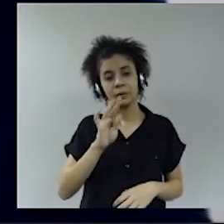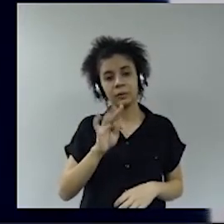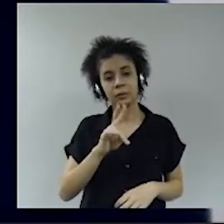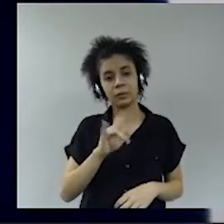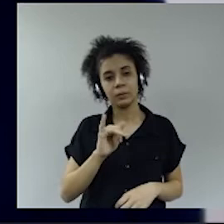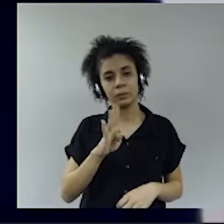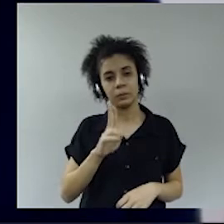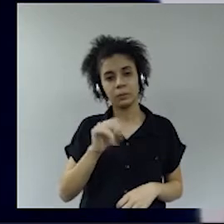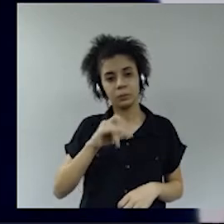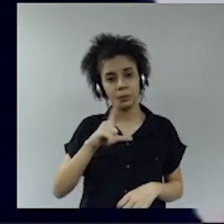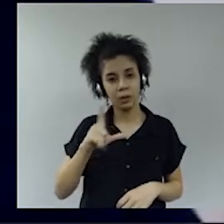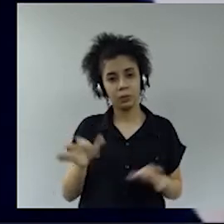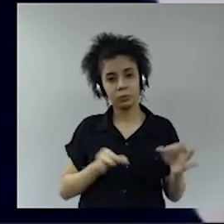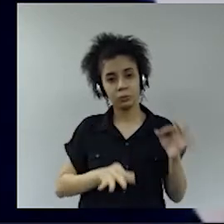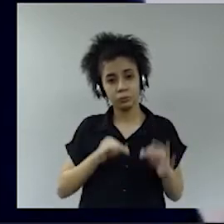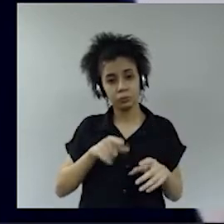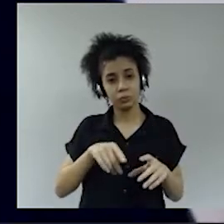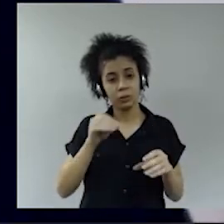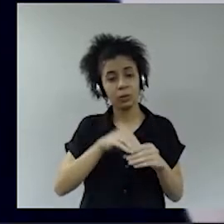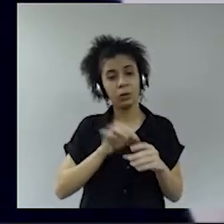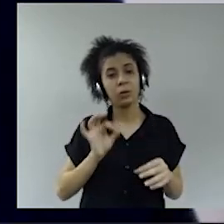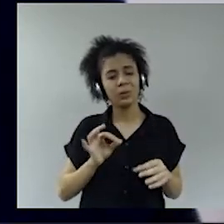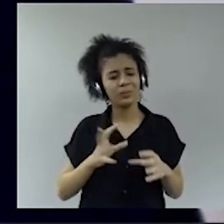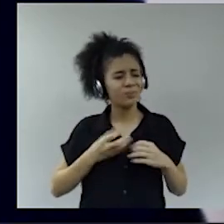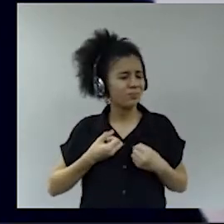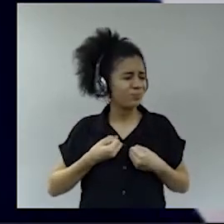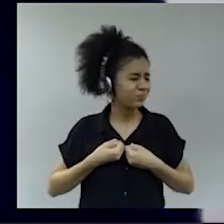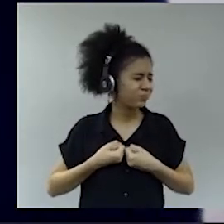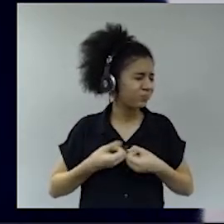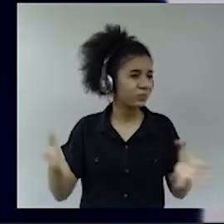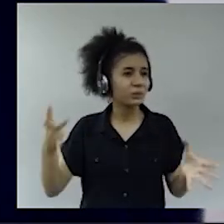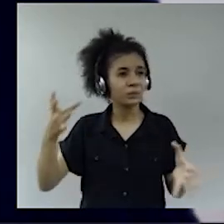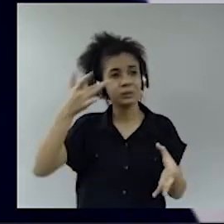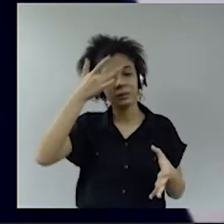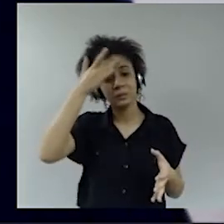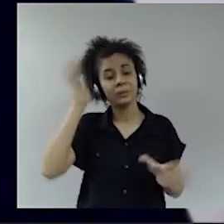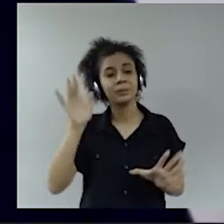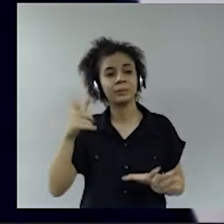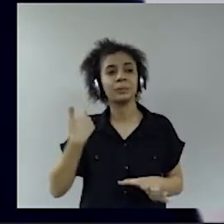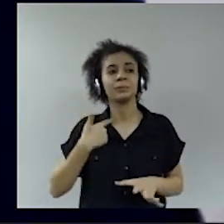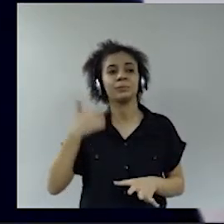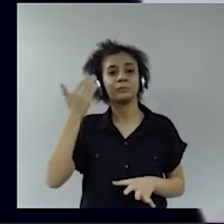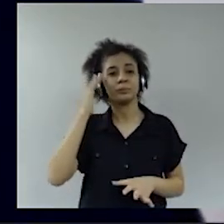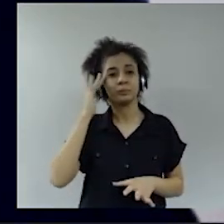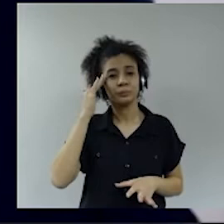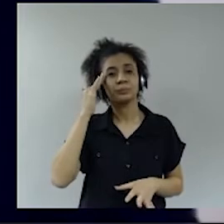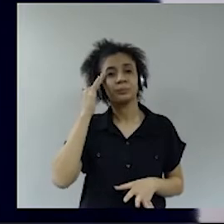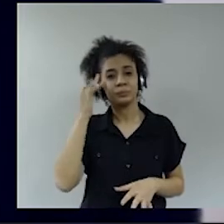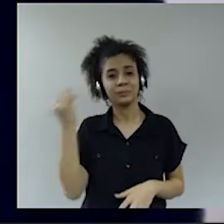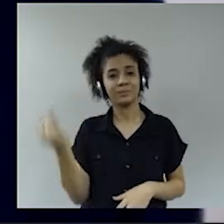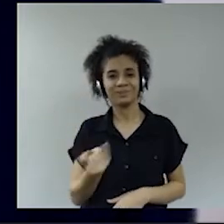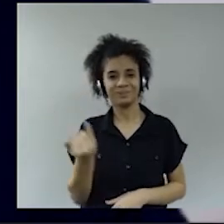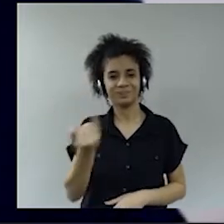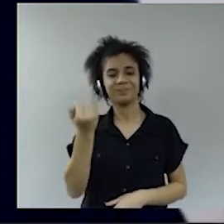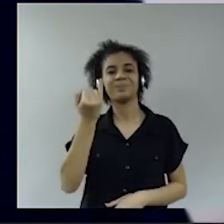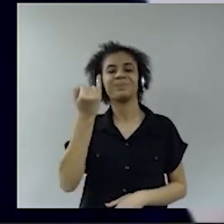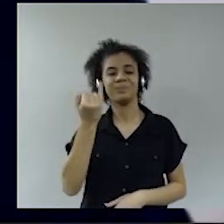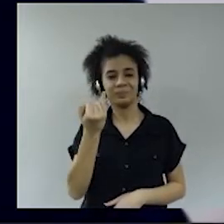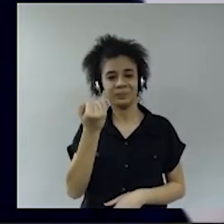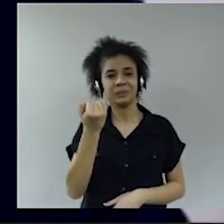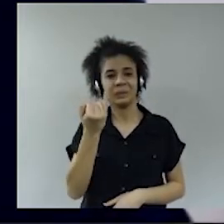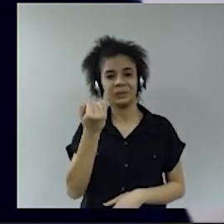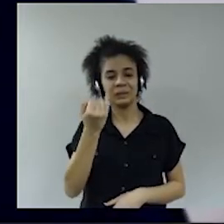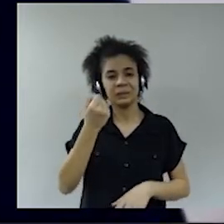uma grande quantidade de pessoas, há de se compreender a importância da resolução